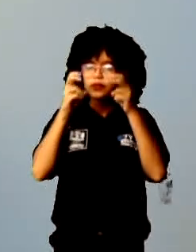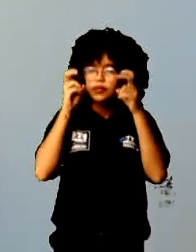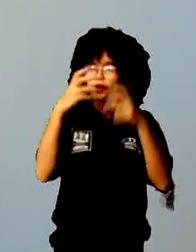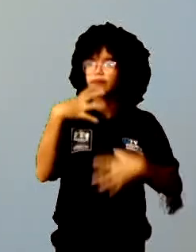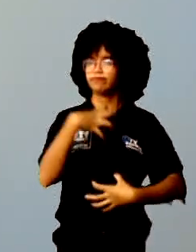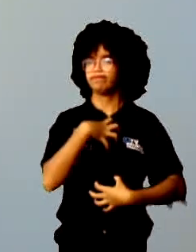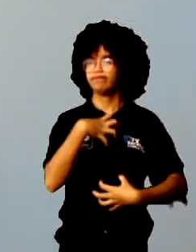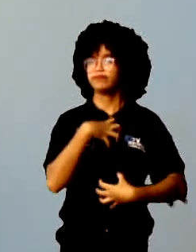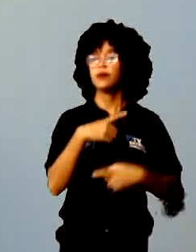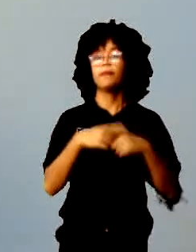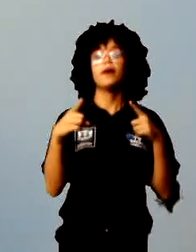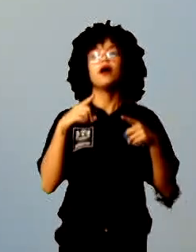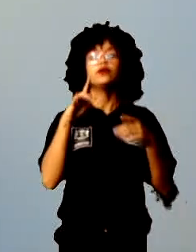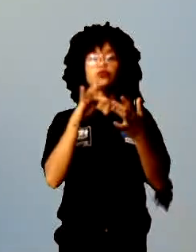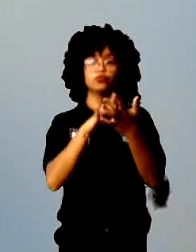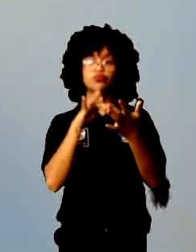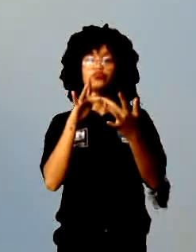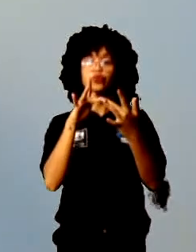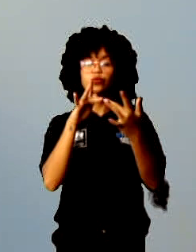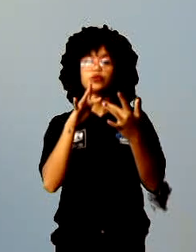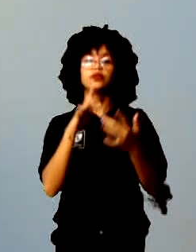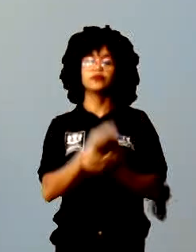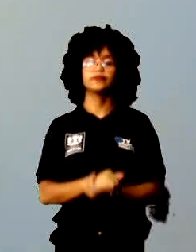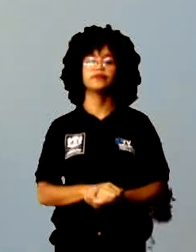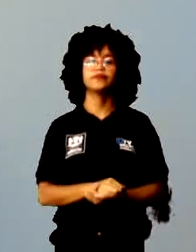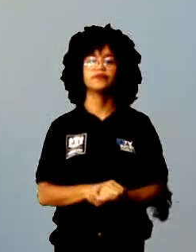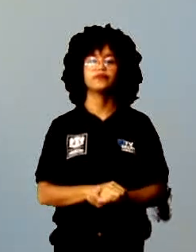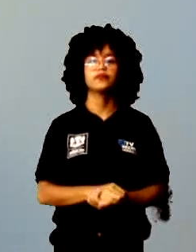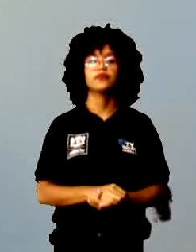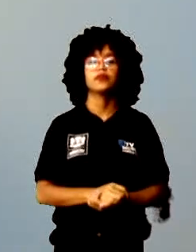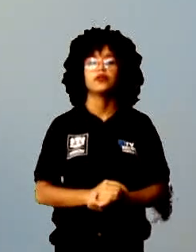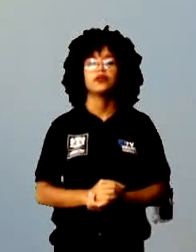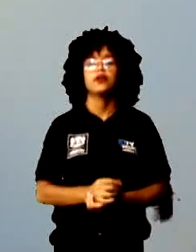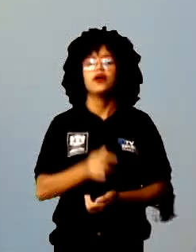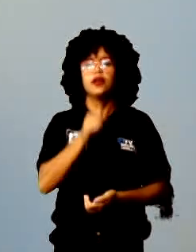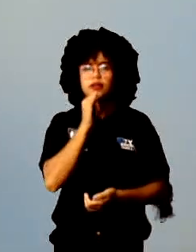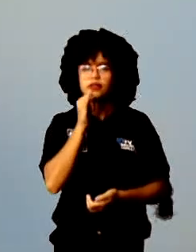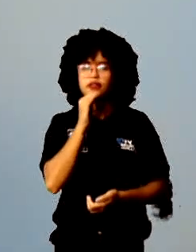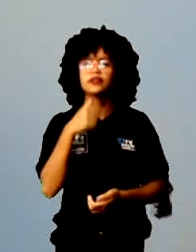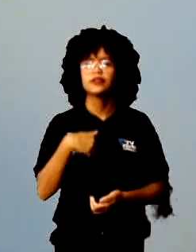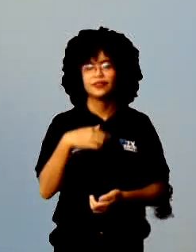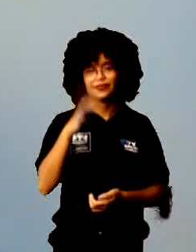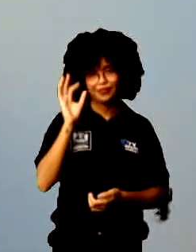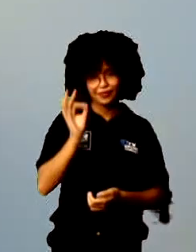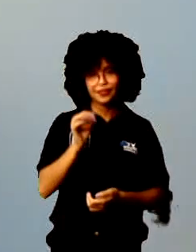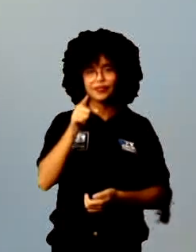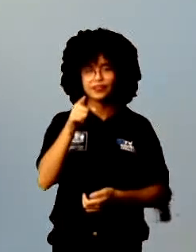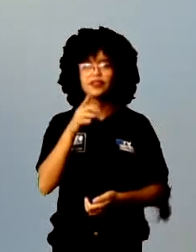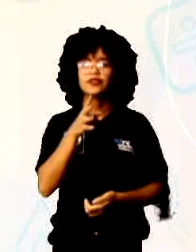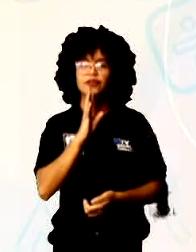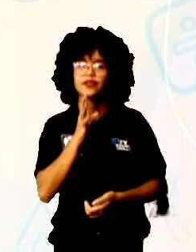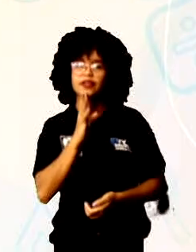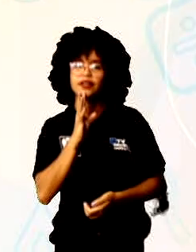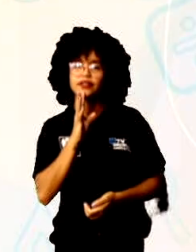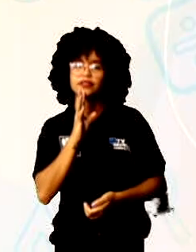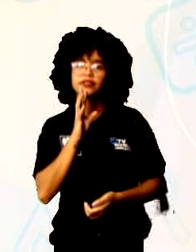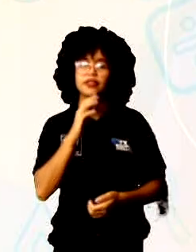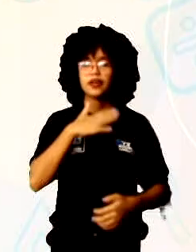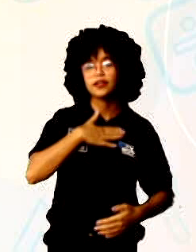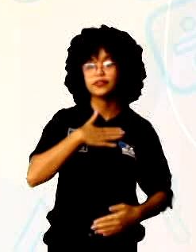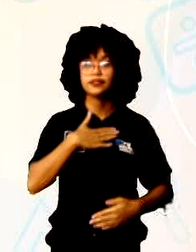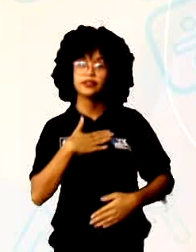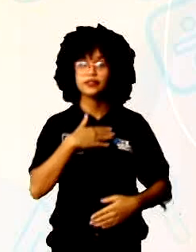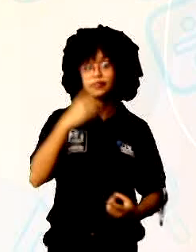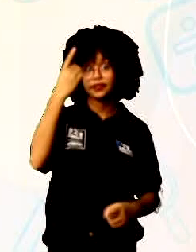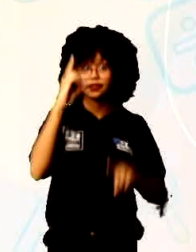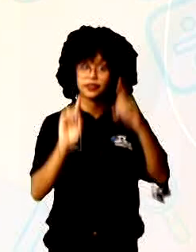sente mas a gente não toca é abstrato e um exemplo que eu tenho certeza que você conhece é o frevo tá vendo